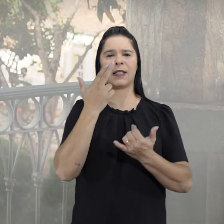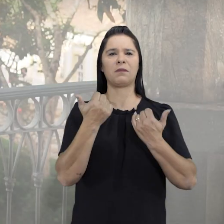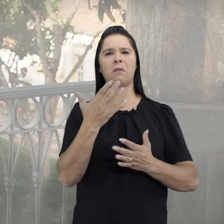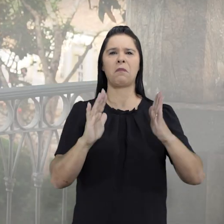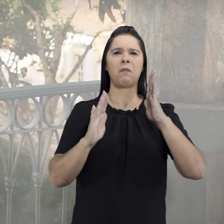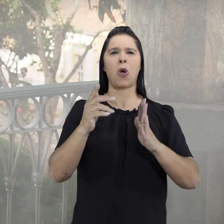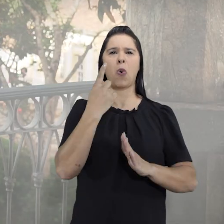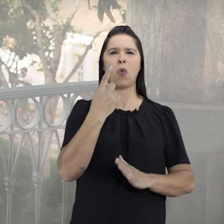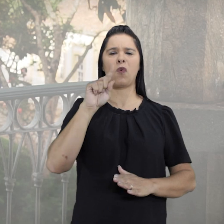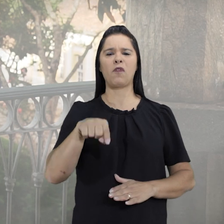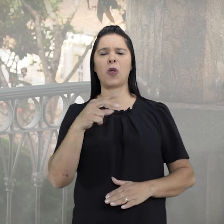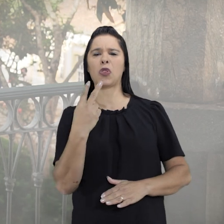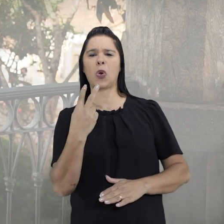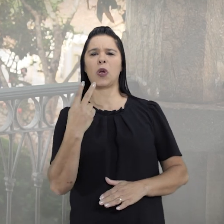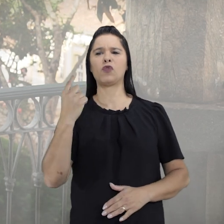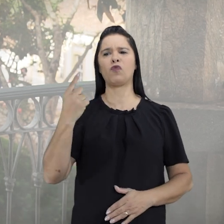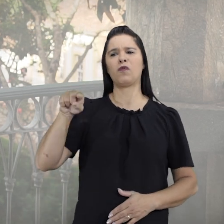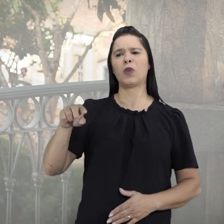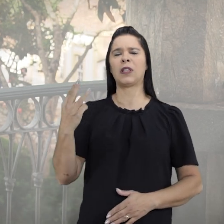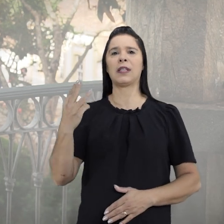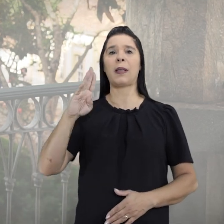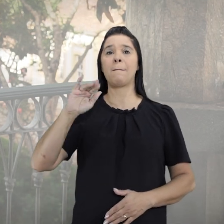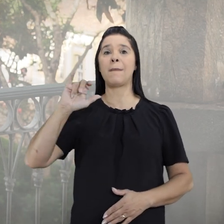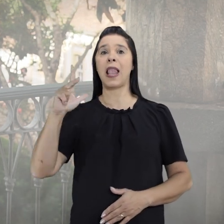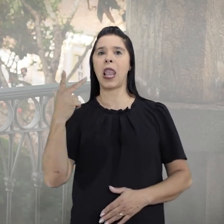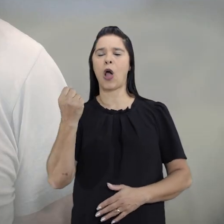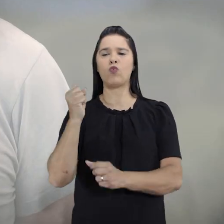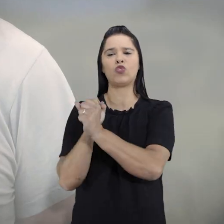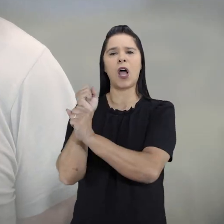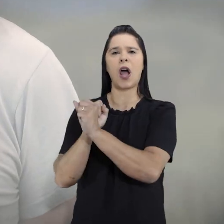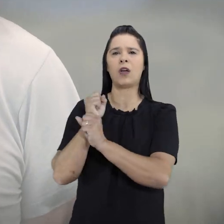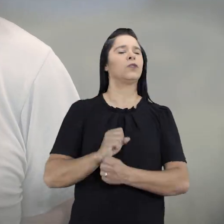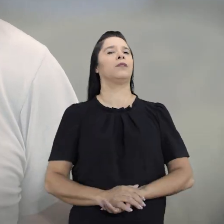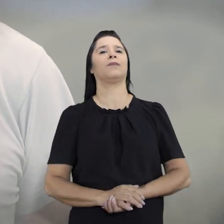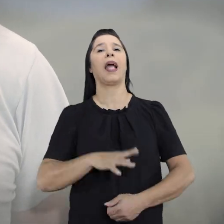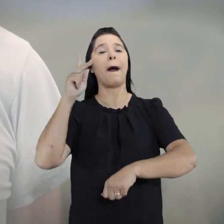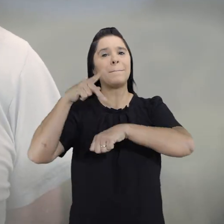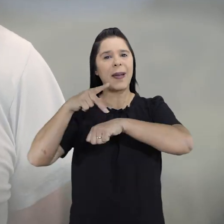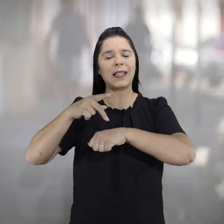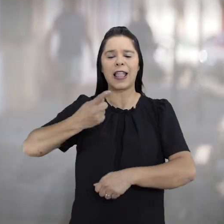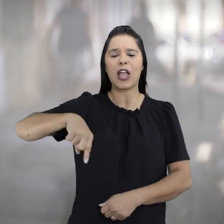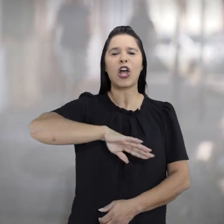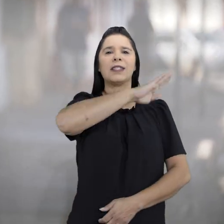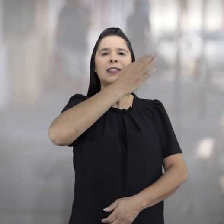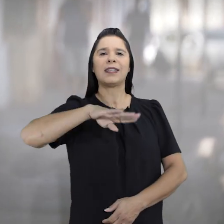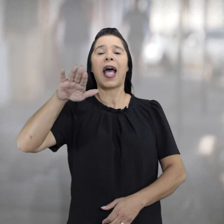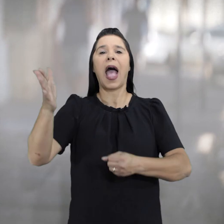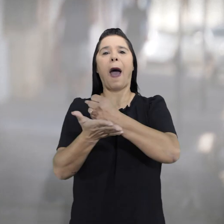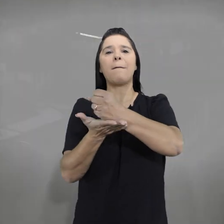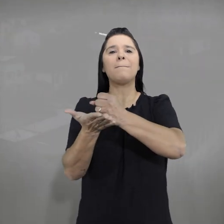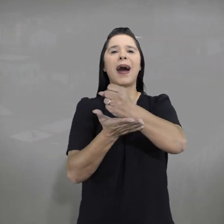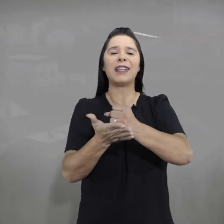entre 1,2 a 1,3 bilhão de anos. E as pedras da nossa serra são as bases